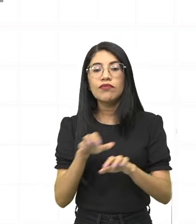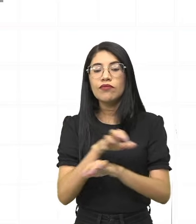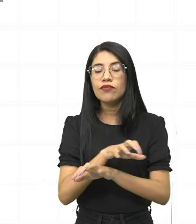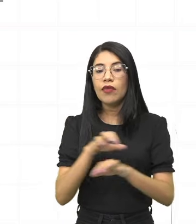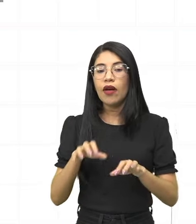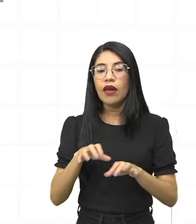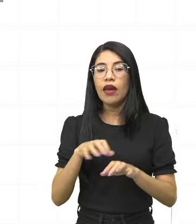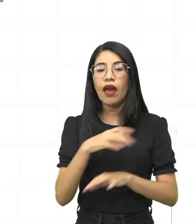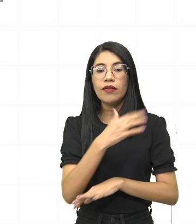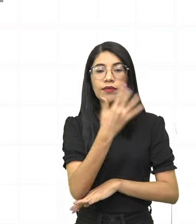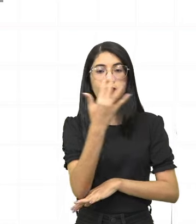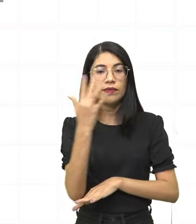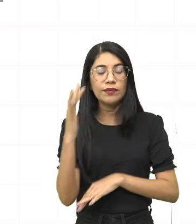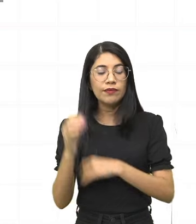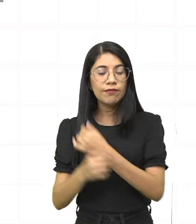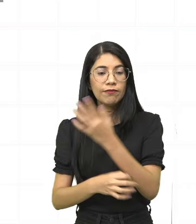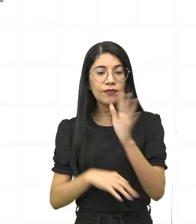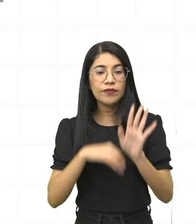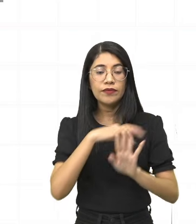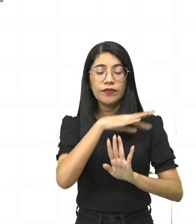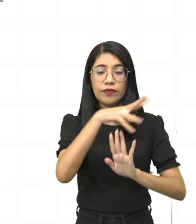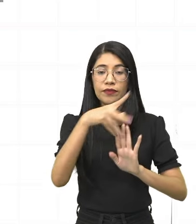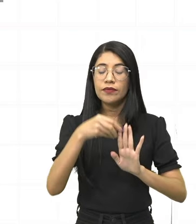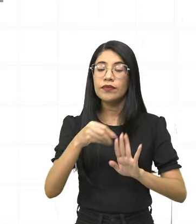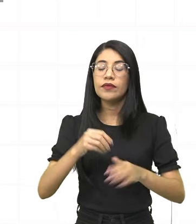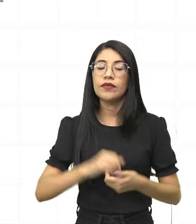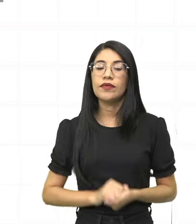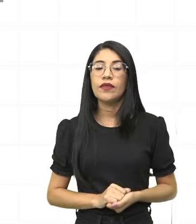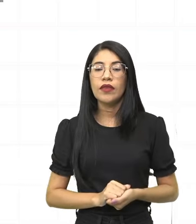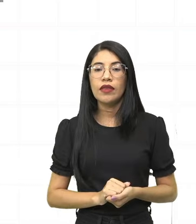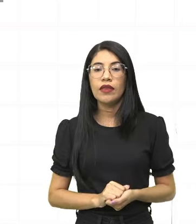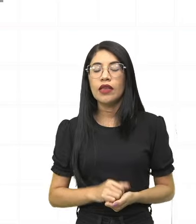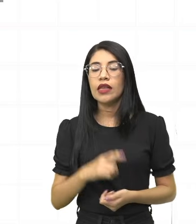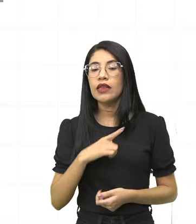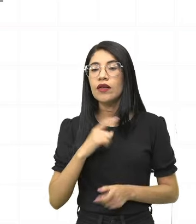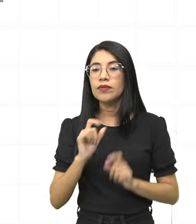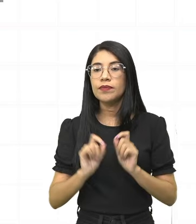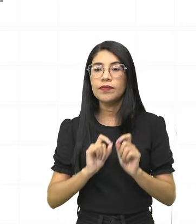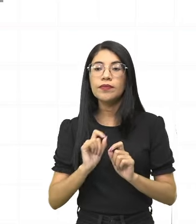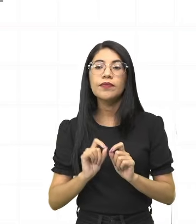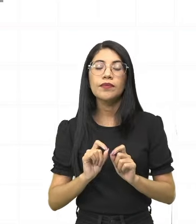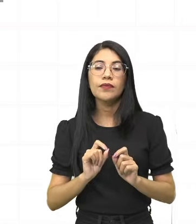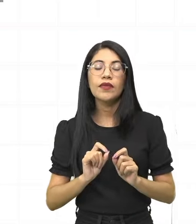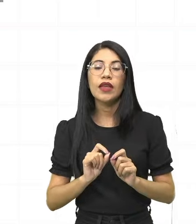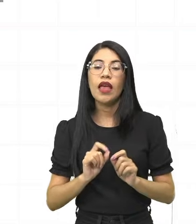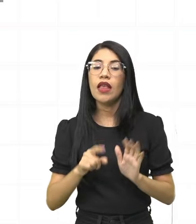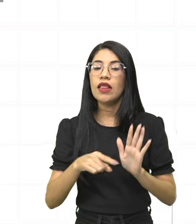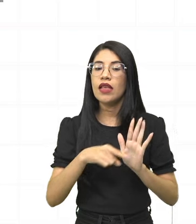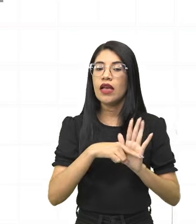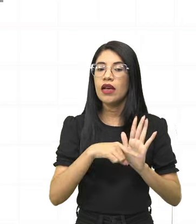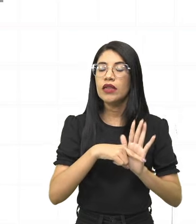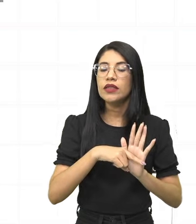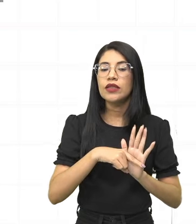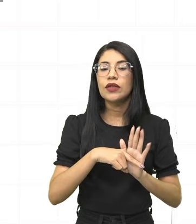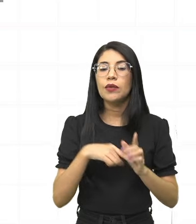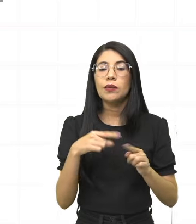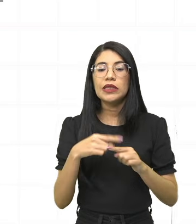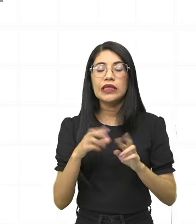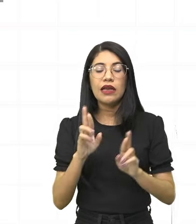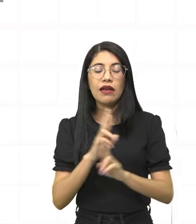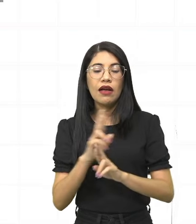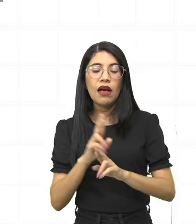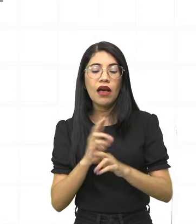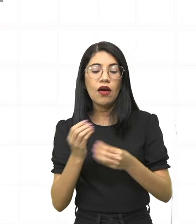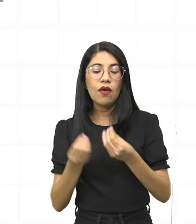a floresta amazônica. Então, nós temos aí uma desvantagem, né? Com relação à